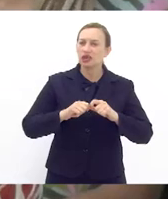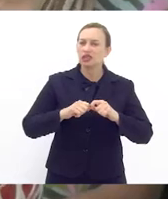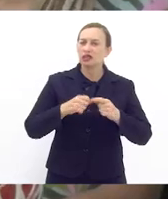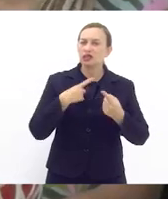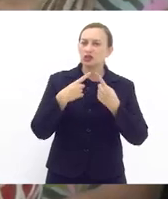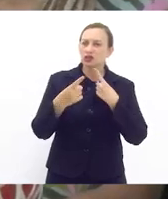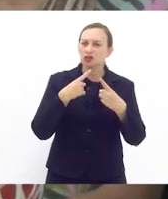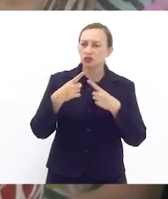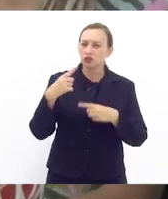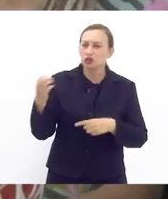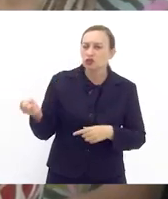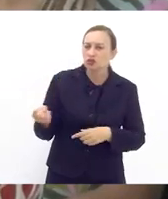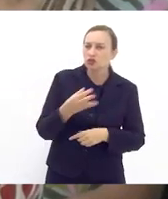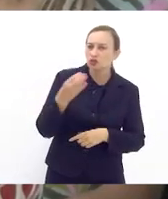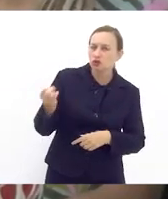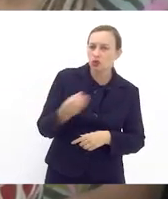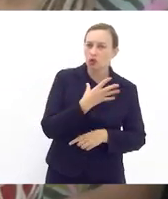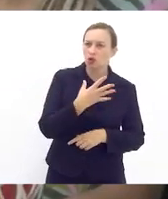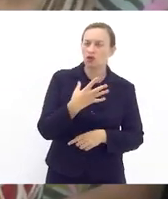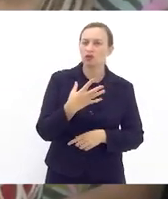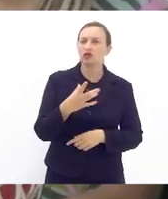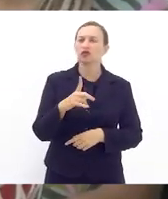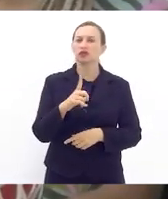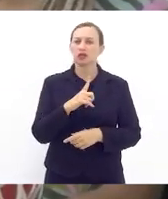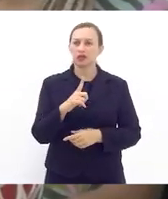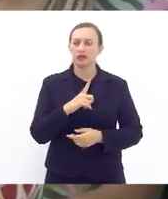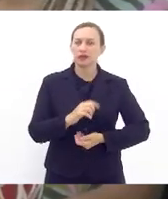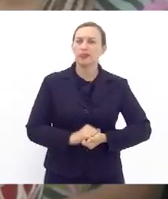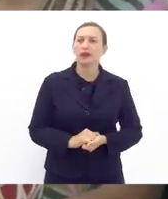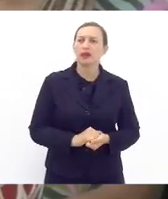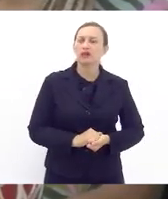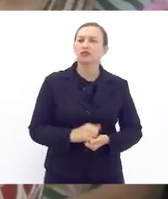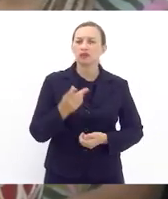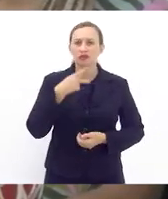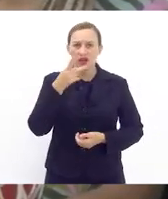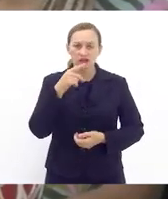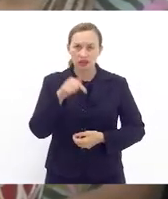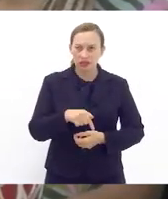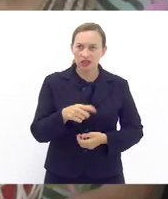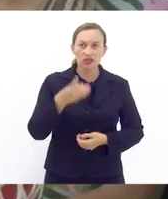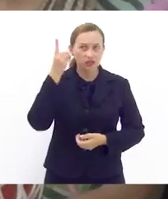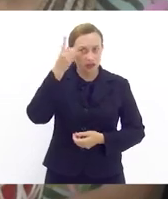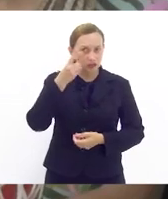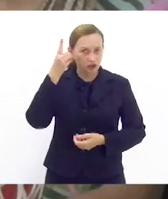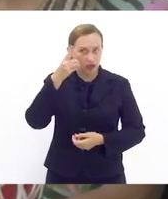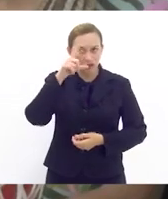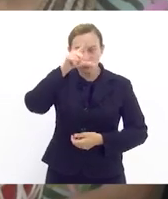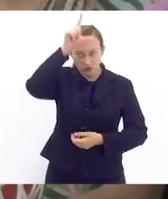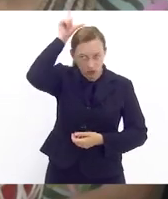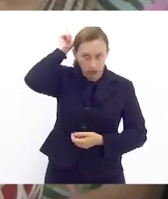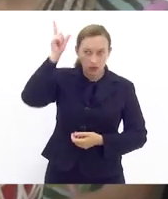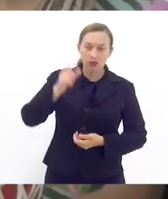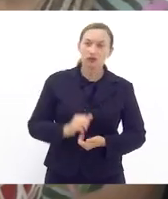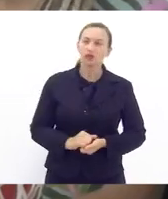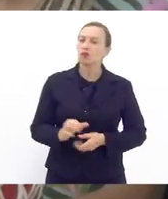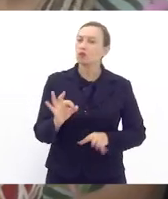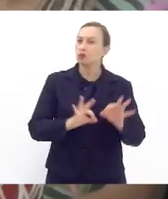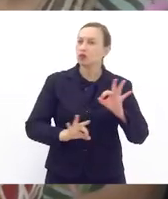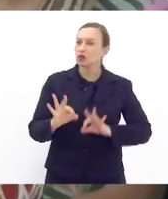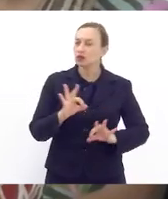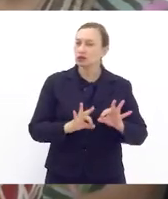debates para que novas condições possam vir existir como foi bem dito aqui pelo Deputado Luiz Paulo o plano